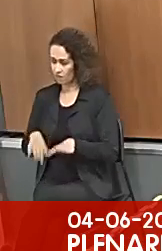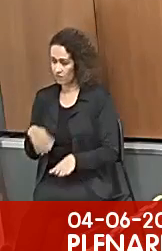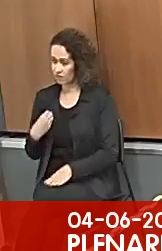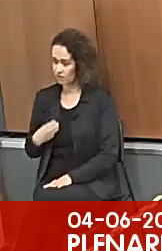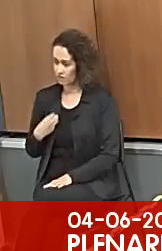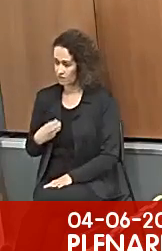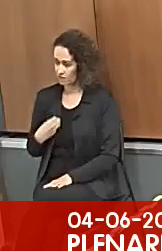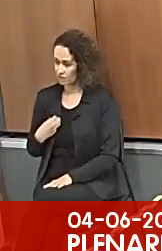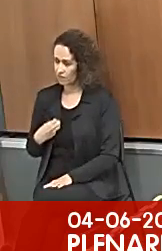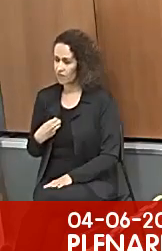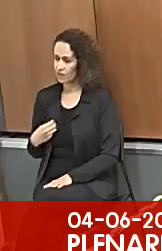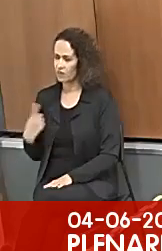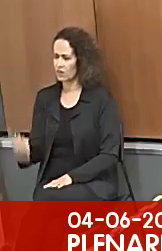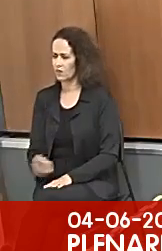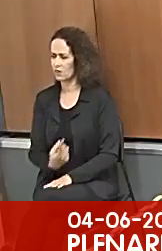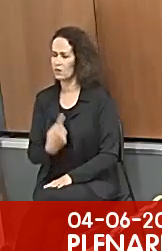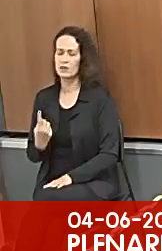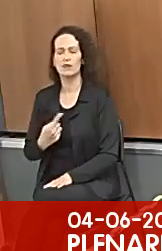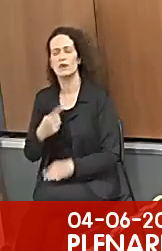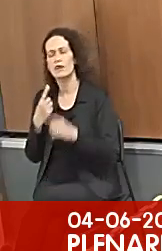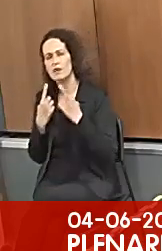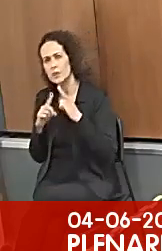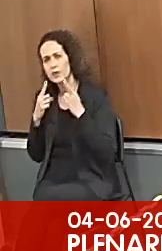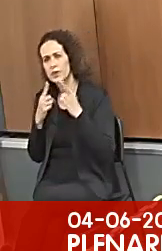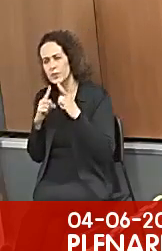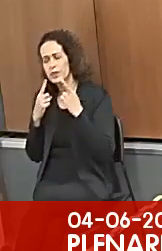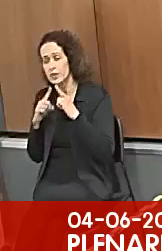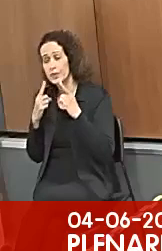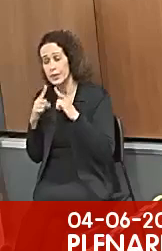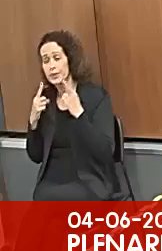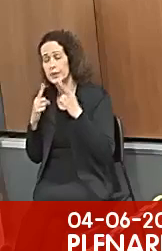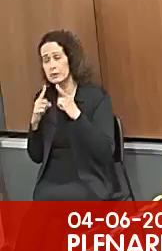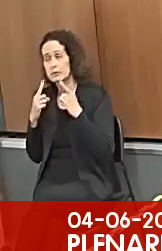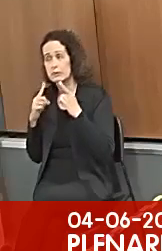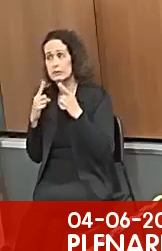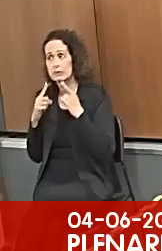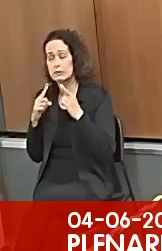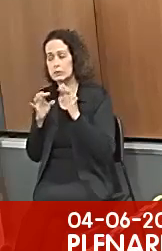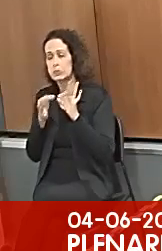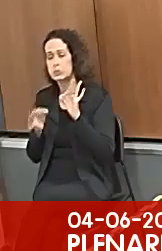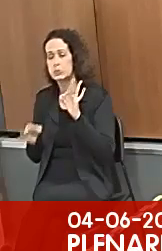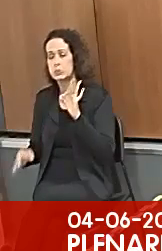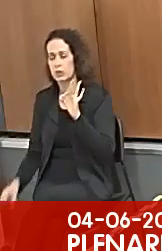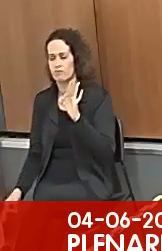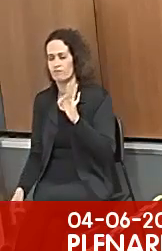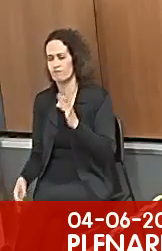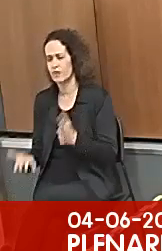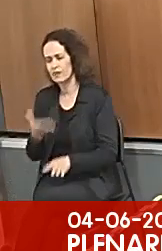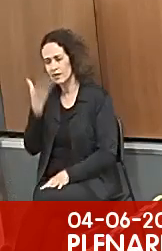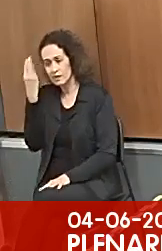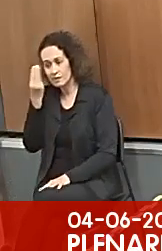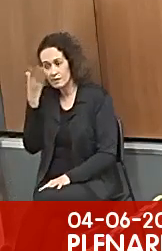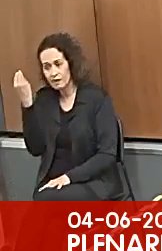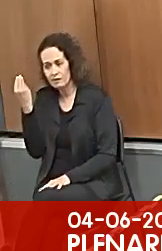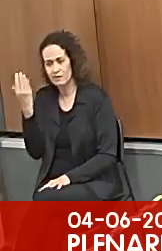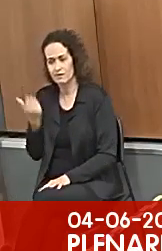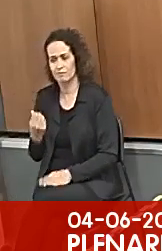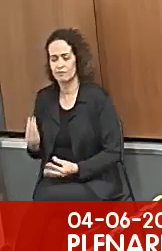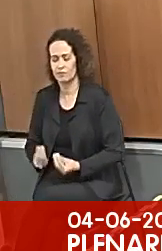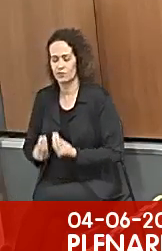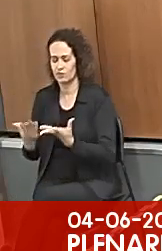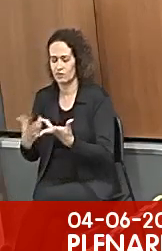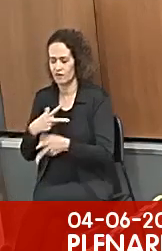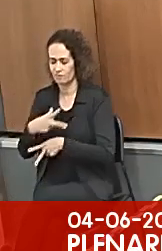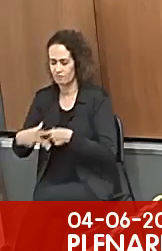vida, né, a gente reclama, nós seres humanos, a gente reclama tanto, né, de tantas coisas, e esquece de homenagear em vida,